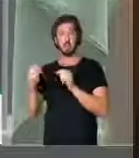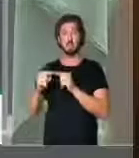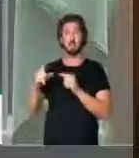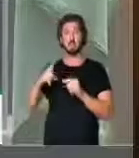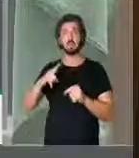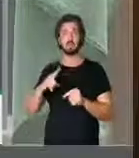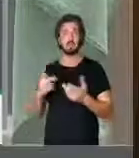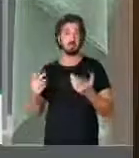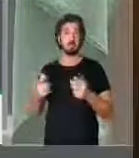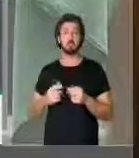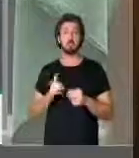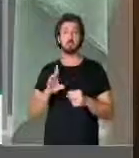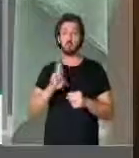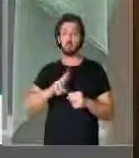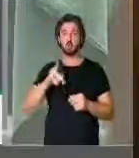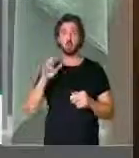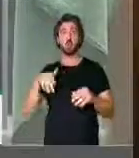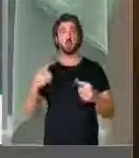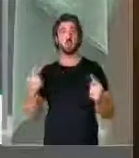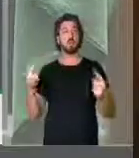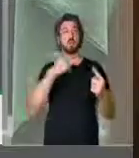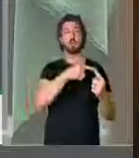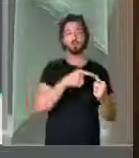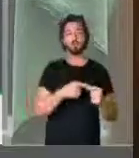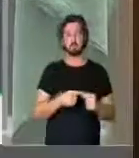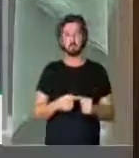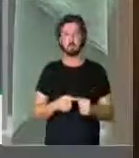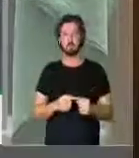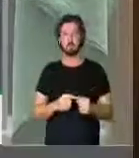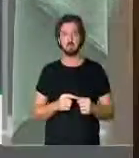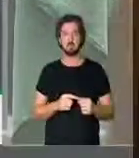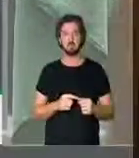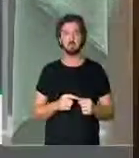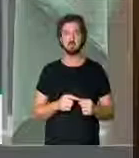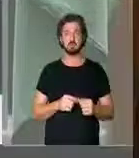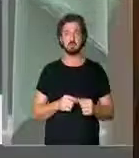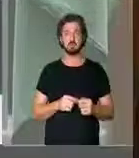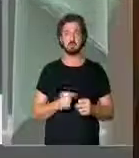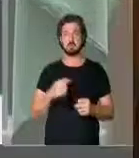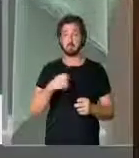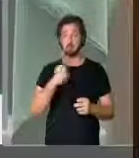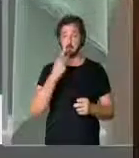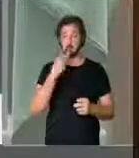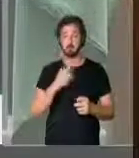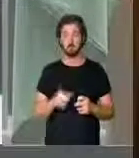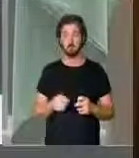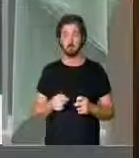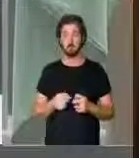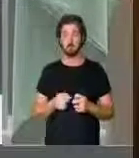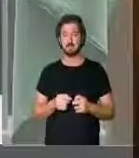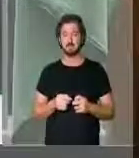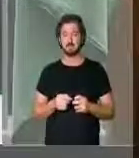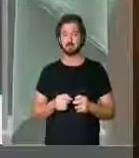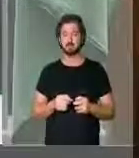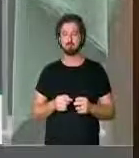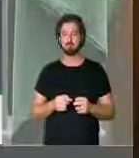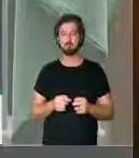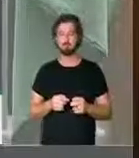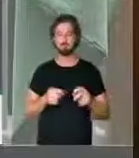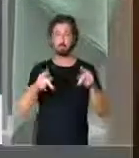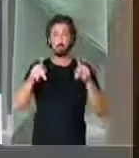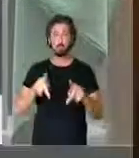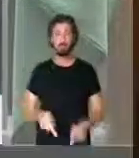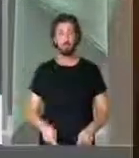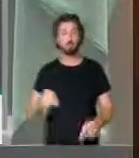servem quando atinge os seus adversários. E eu quero dizer, senhor presidente, que o